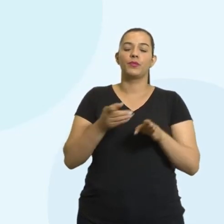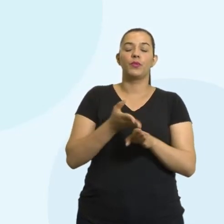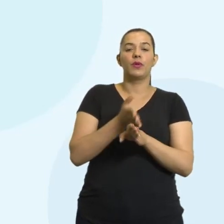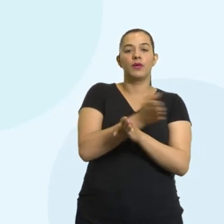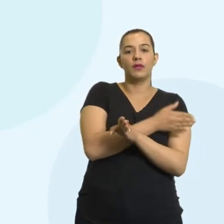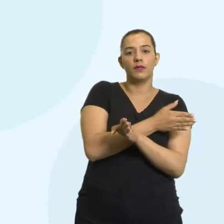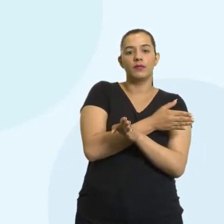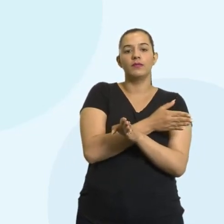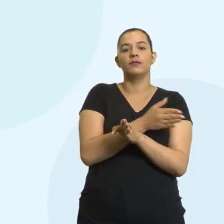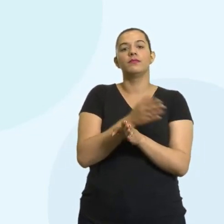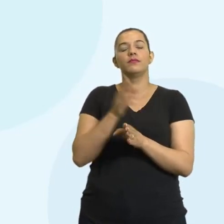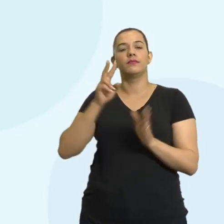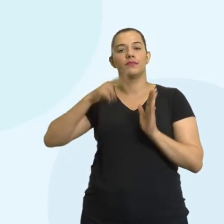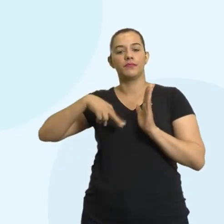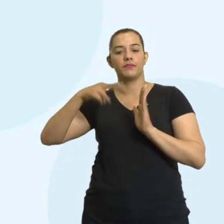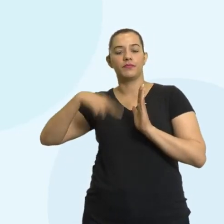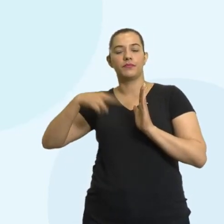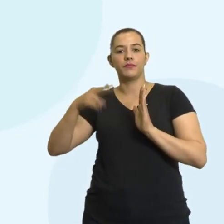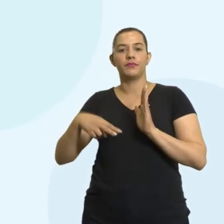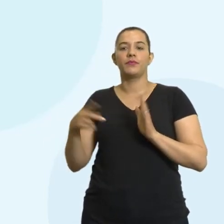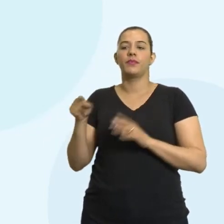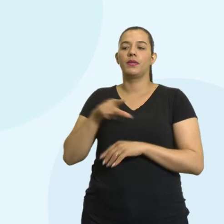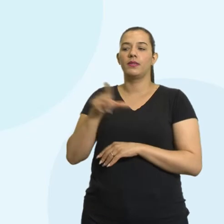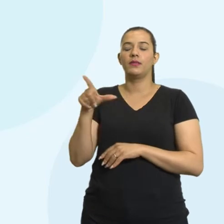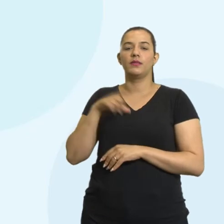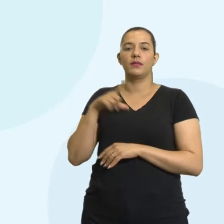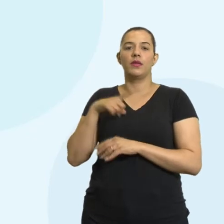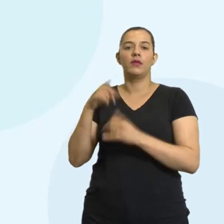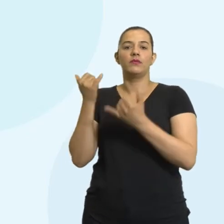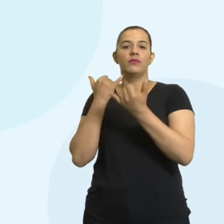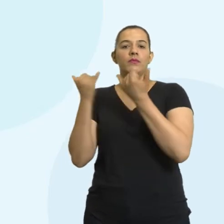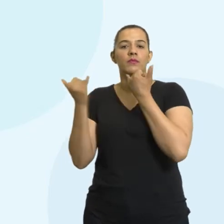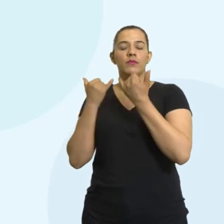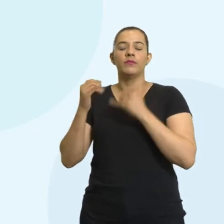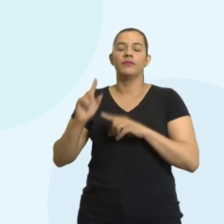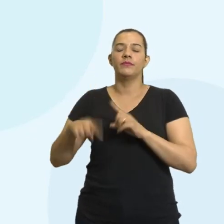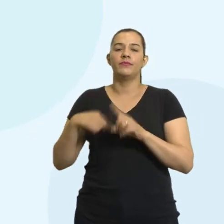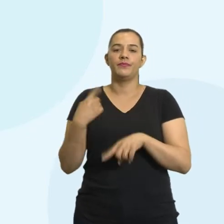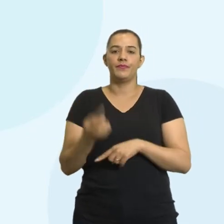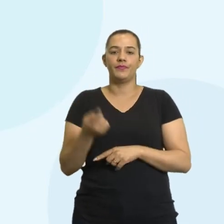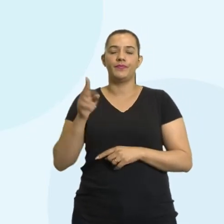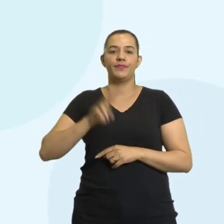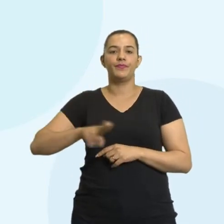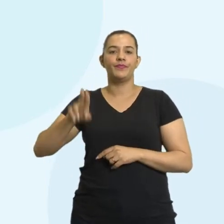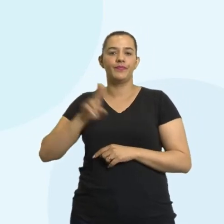eles se munirem de informações para usar